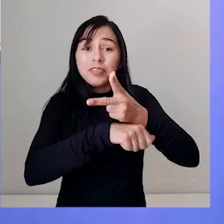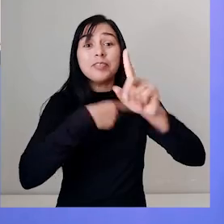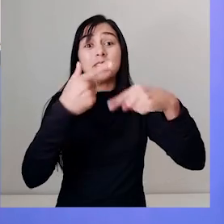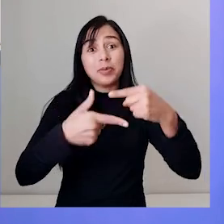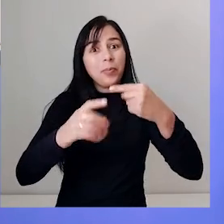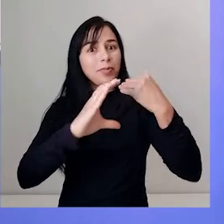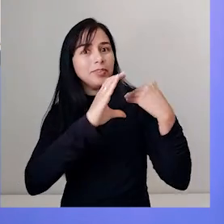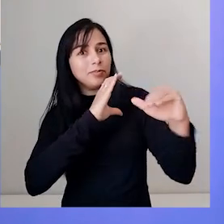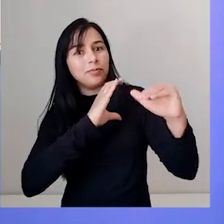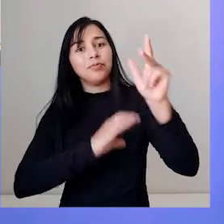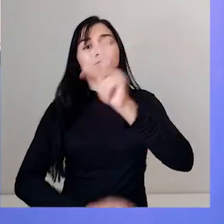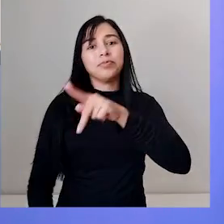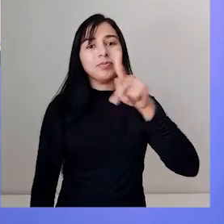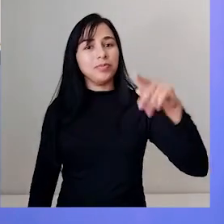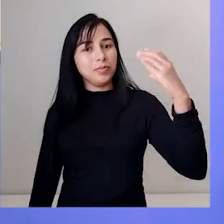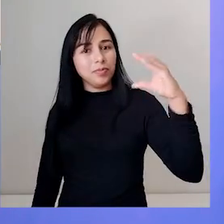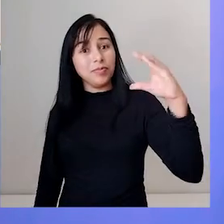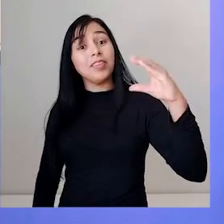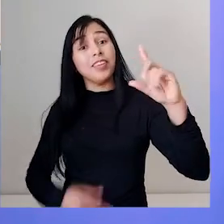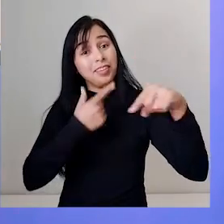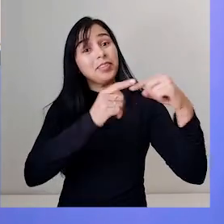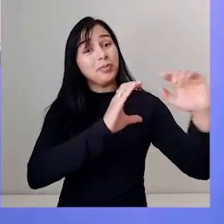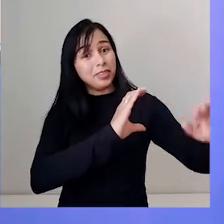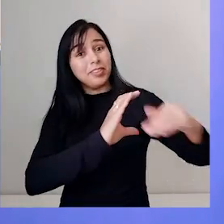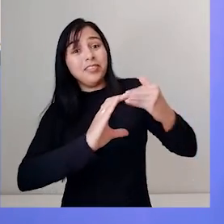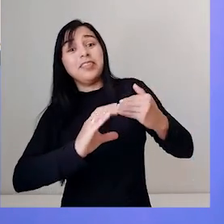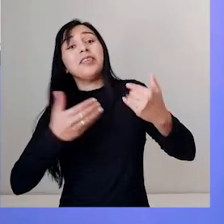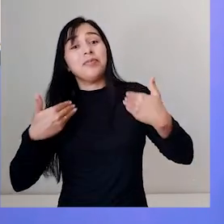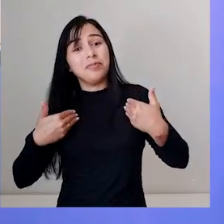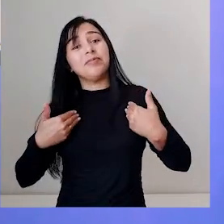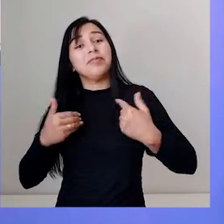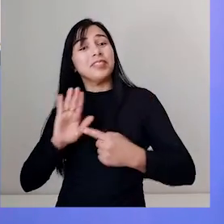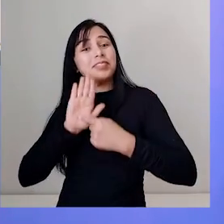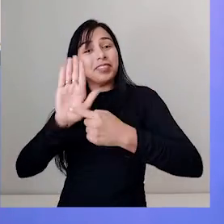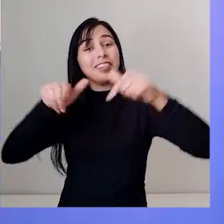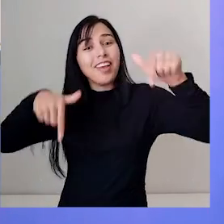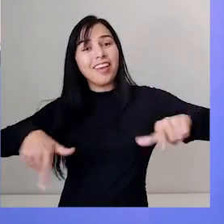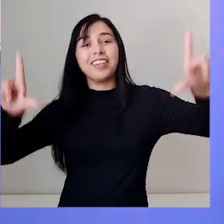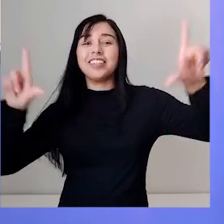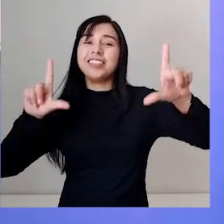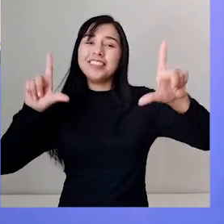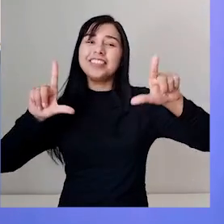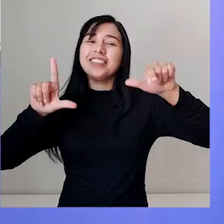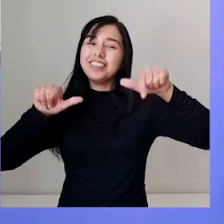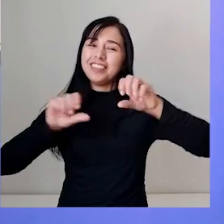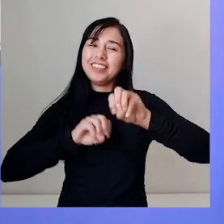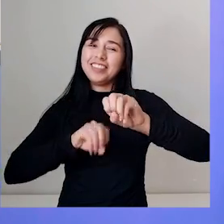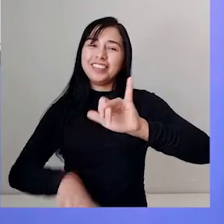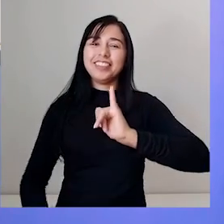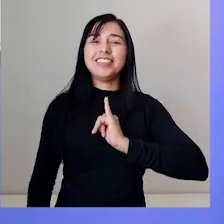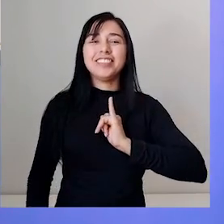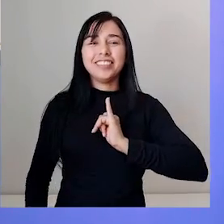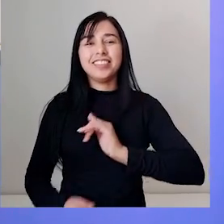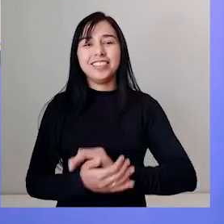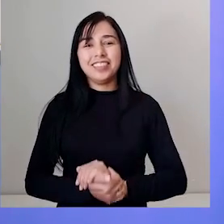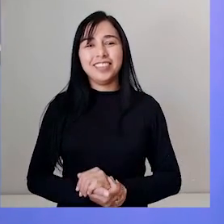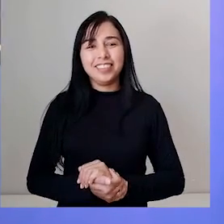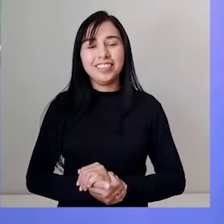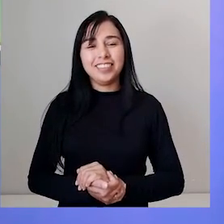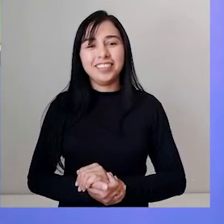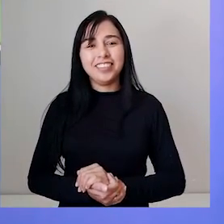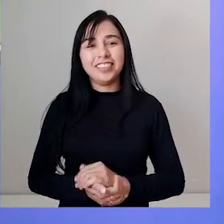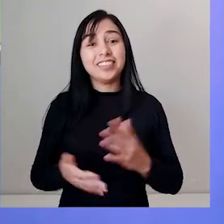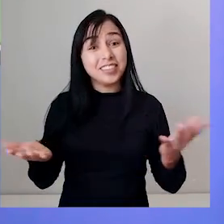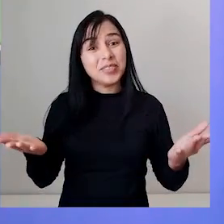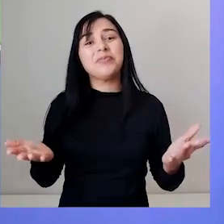professor de ciências, que eles enviarão para nós. E você estará conosco na TV do CAITES.